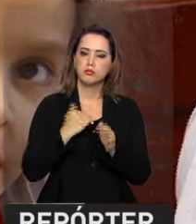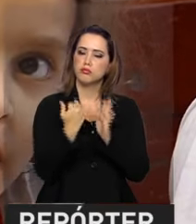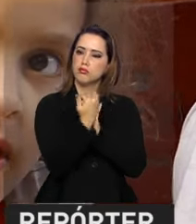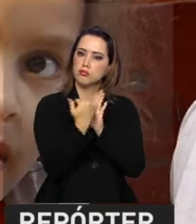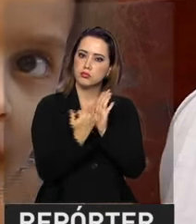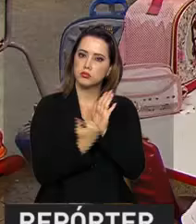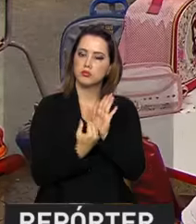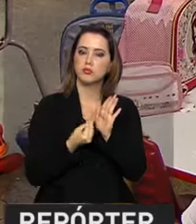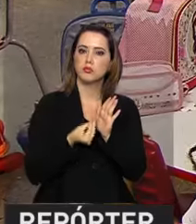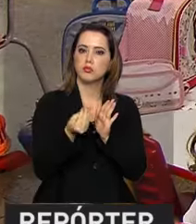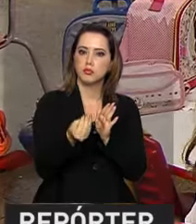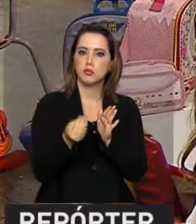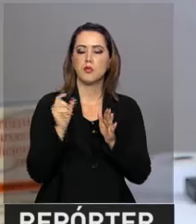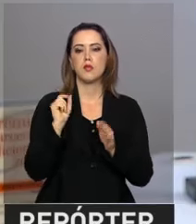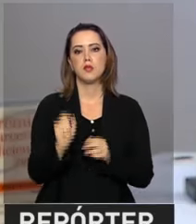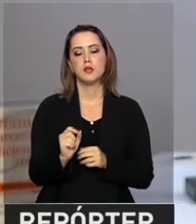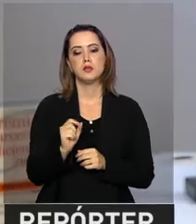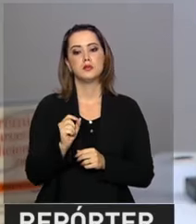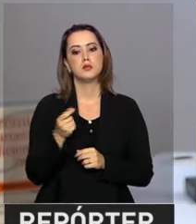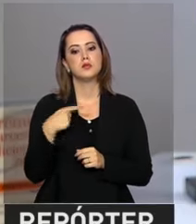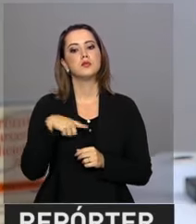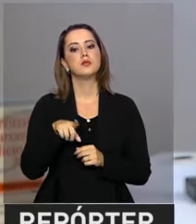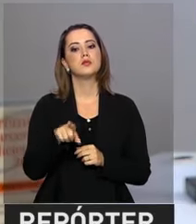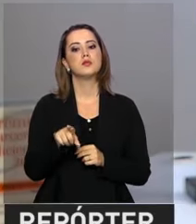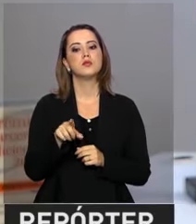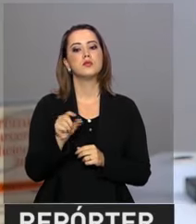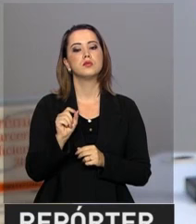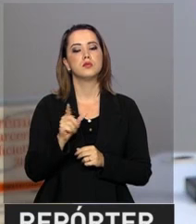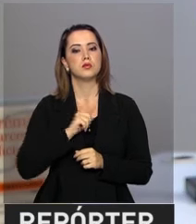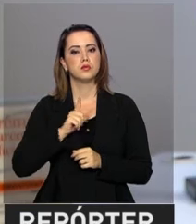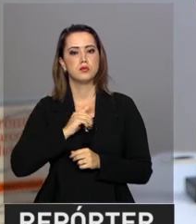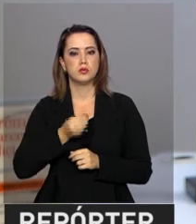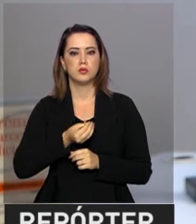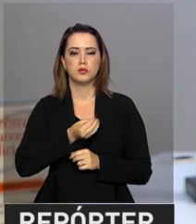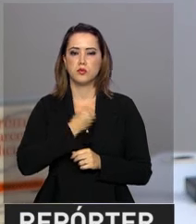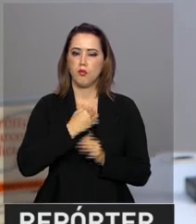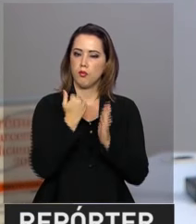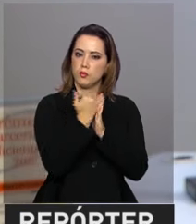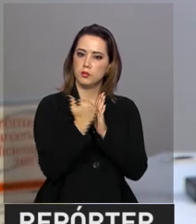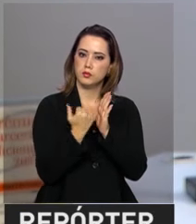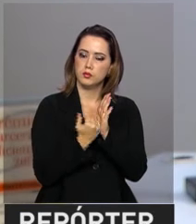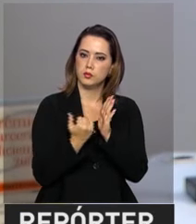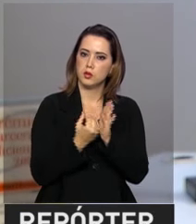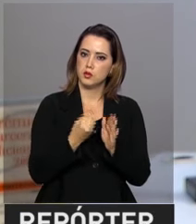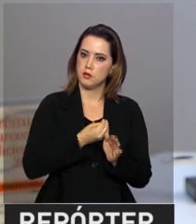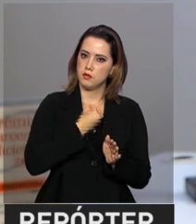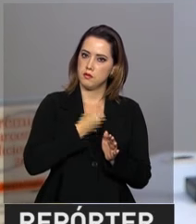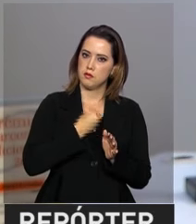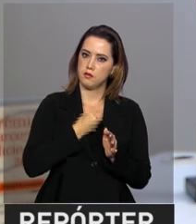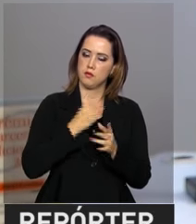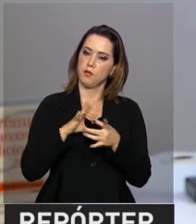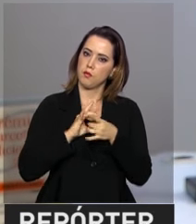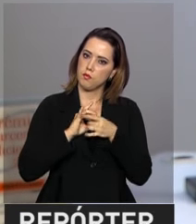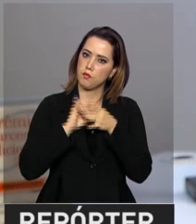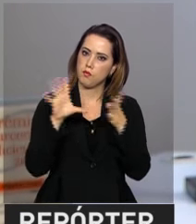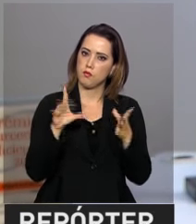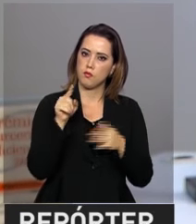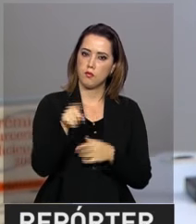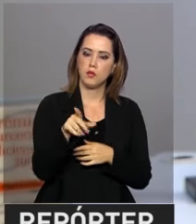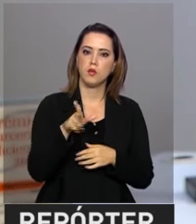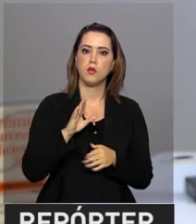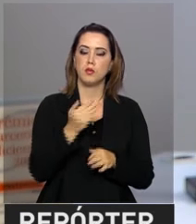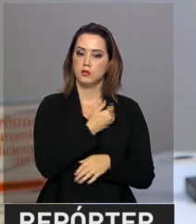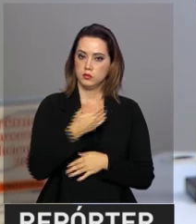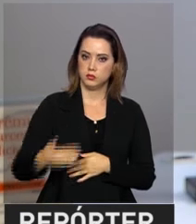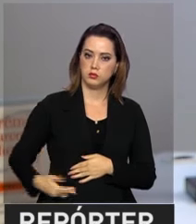garantir a inclusão dessas pessoas. Um exemplo disso é o Plano Viver Sem Limite, que o governo teve ações